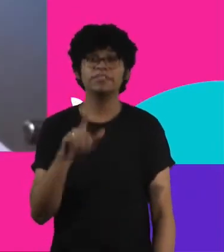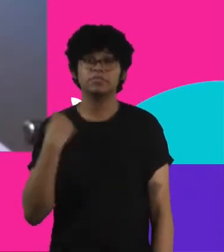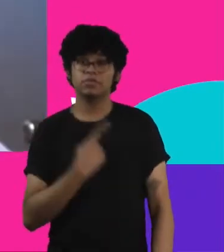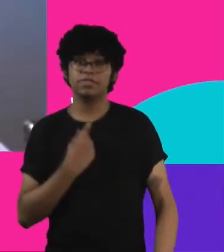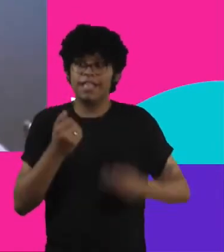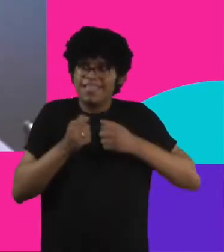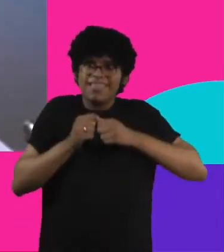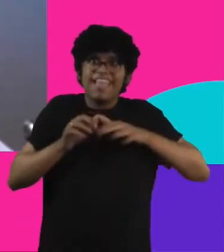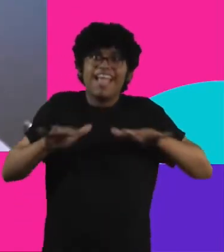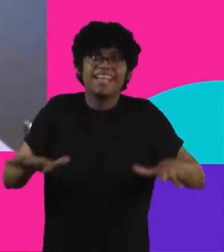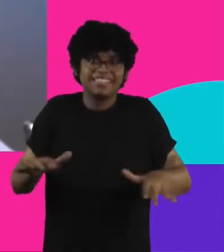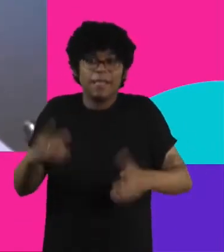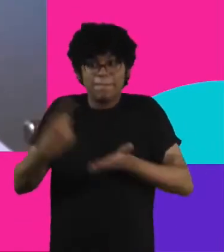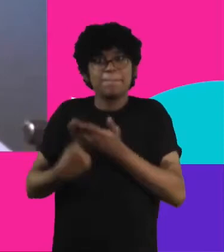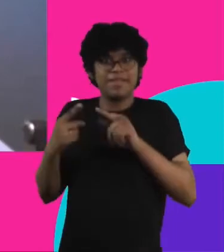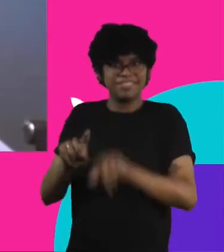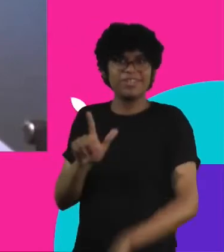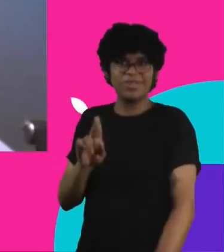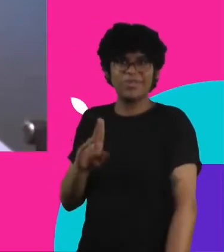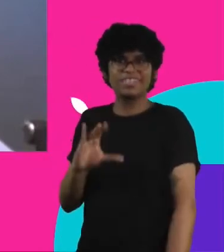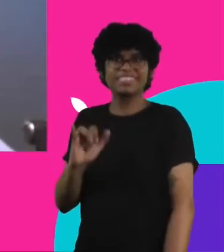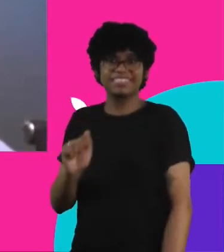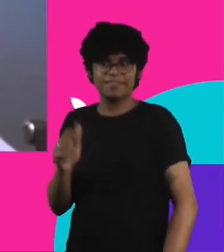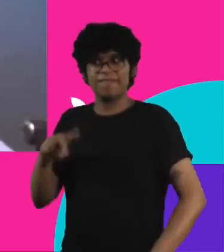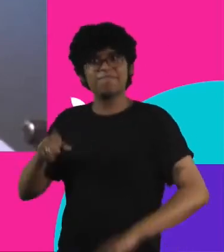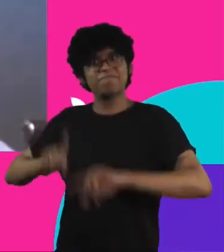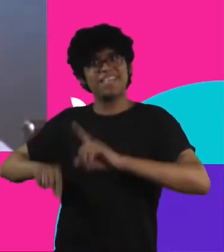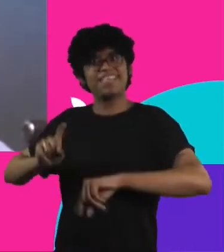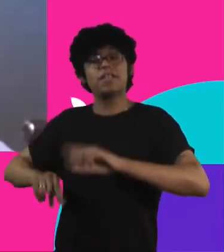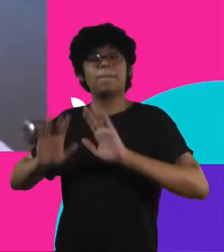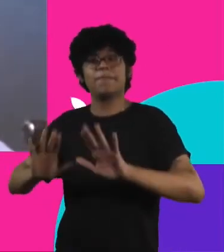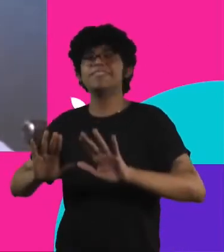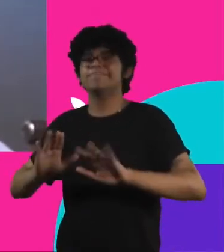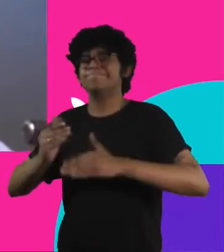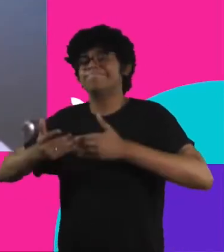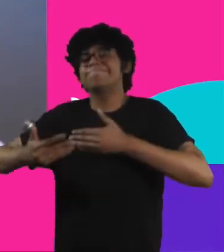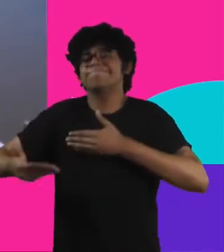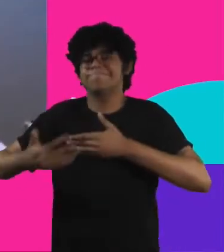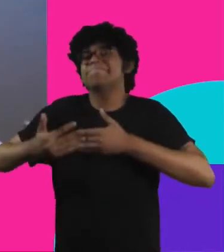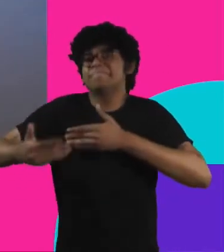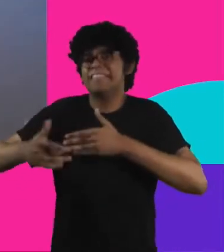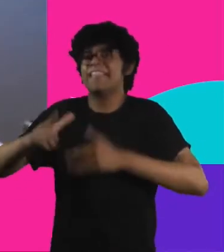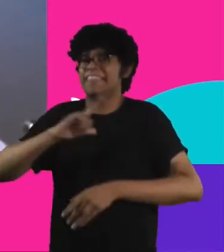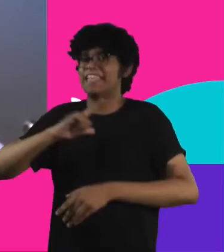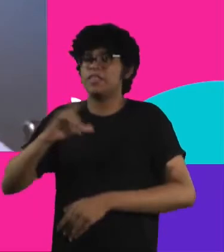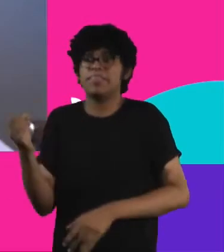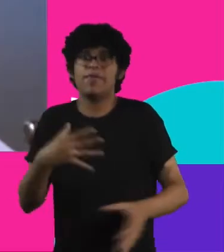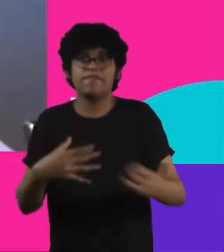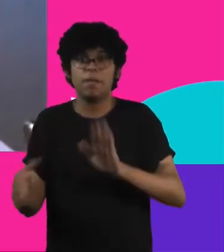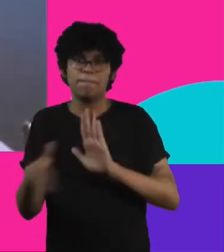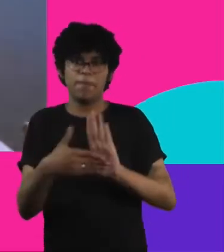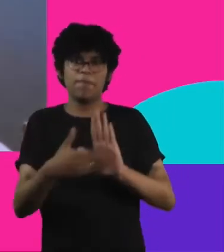com a Lúcia, que trabalhou com a gente arduamente nesse material, mas logo menos a gente vai ter uma novidade para as escolas públicas, uma